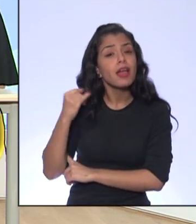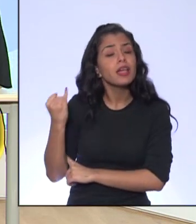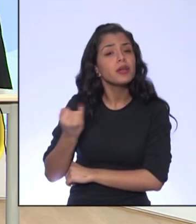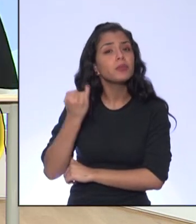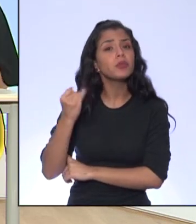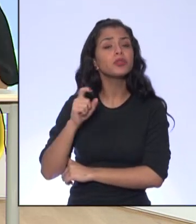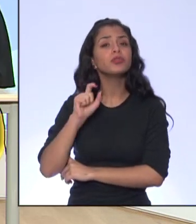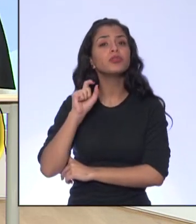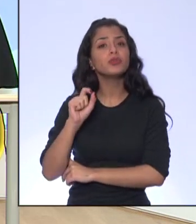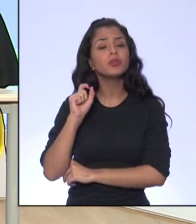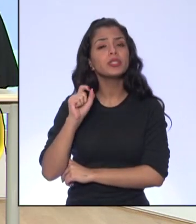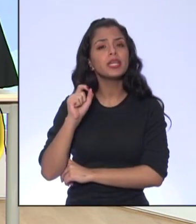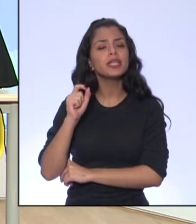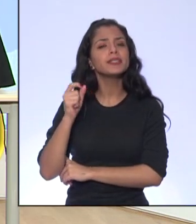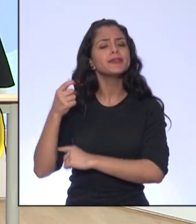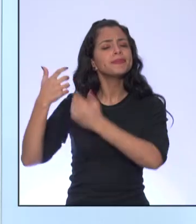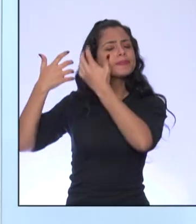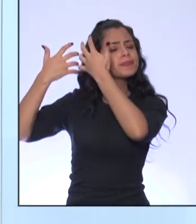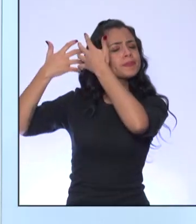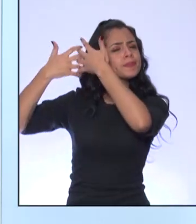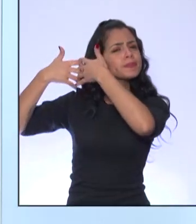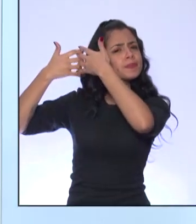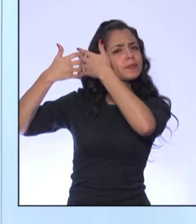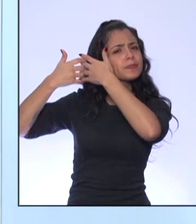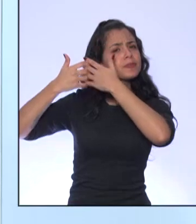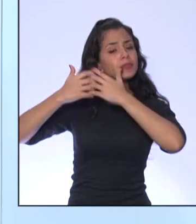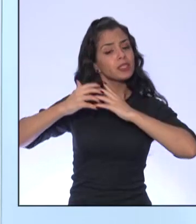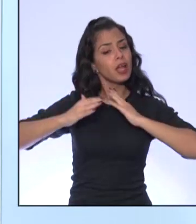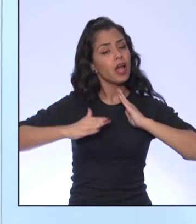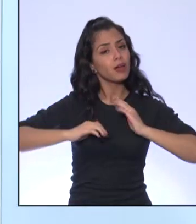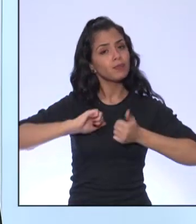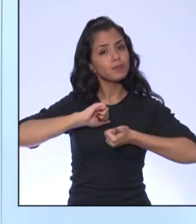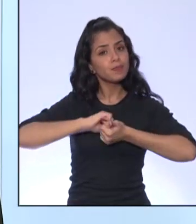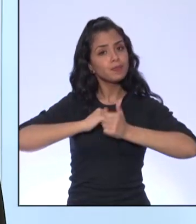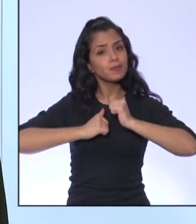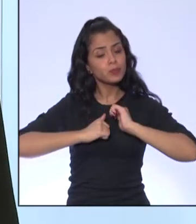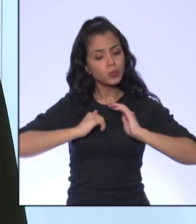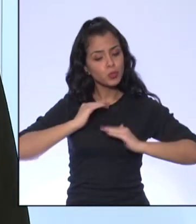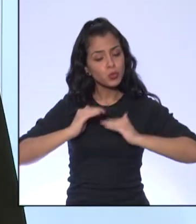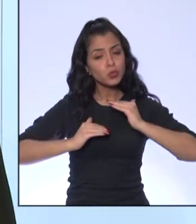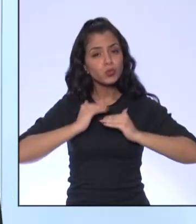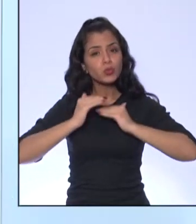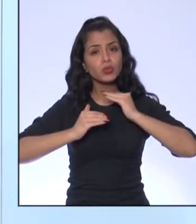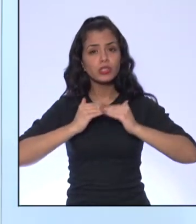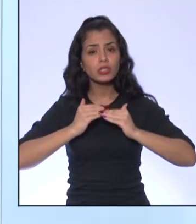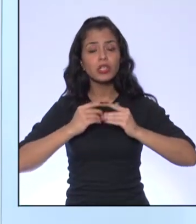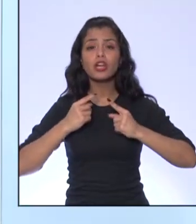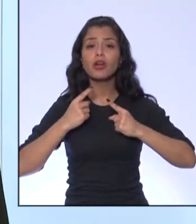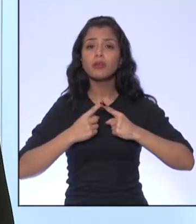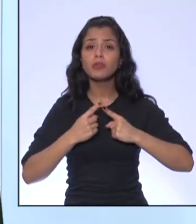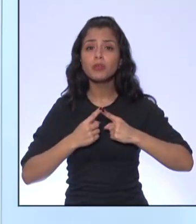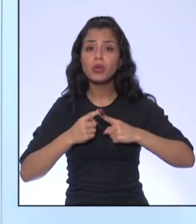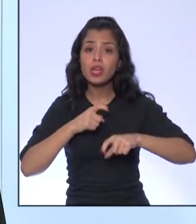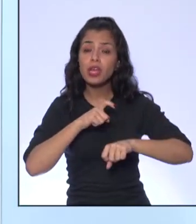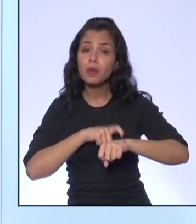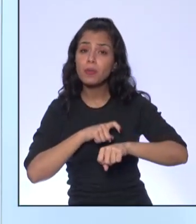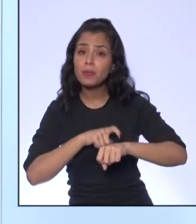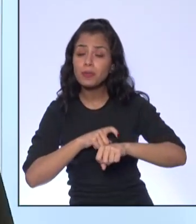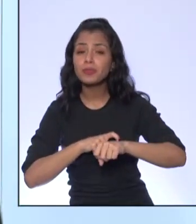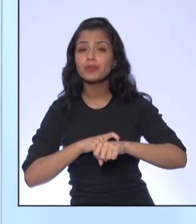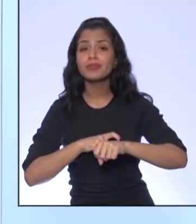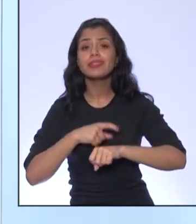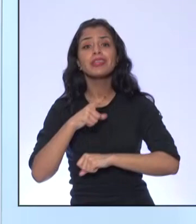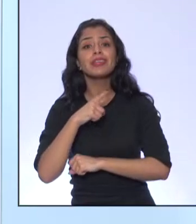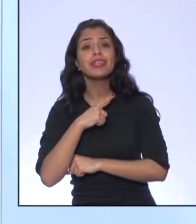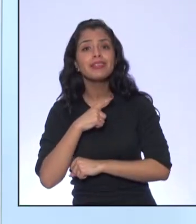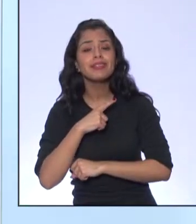reflita sobre essa nossa construção, porque é um momento que começam a surgir as primeiras